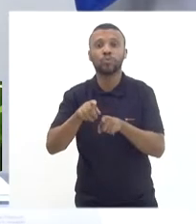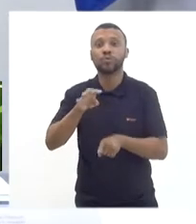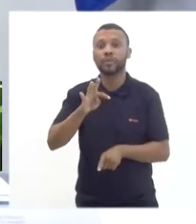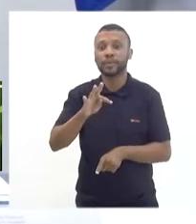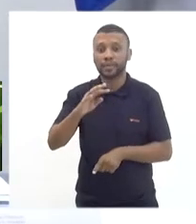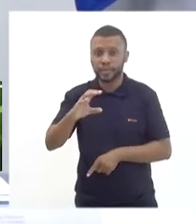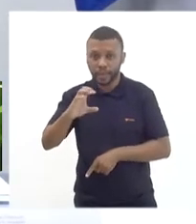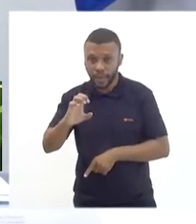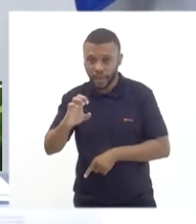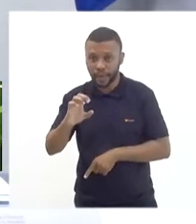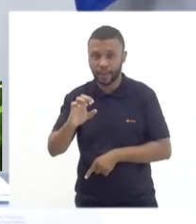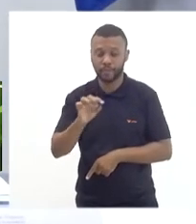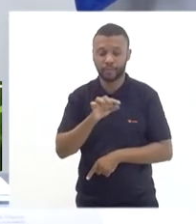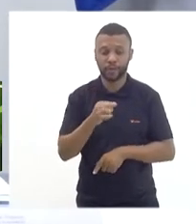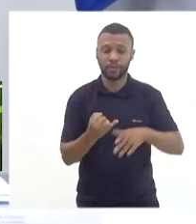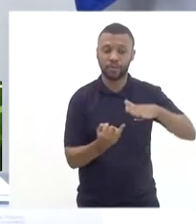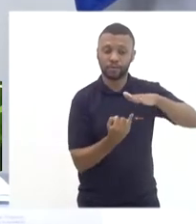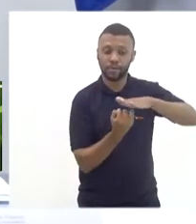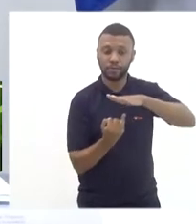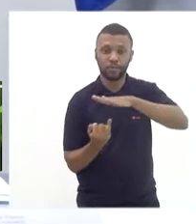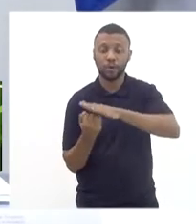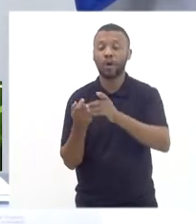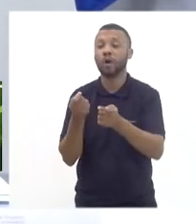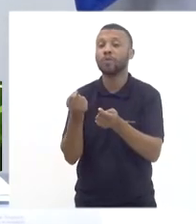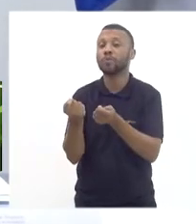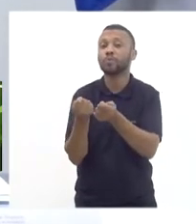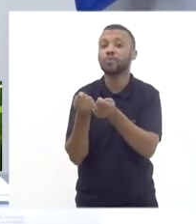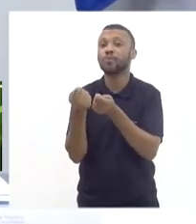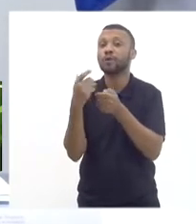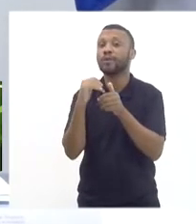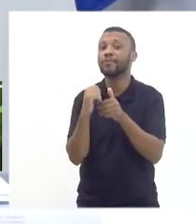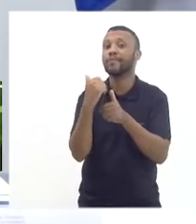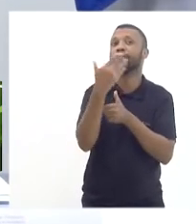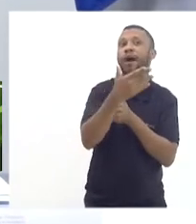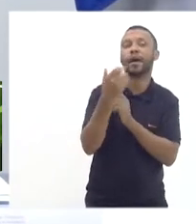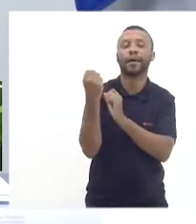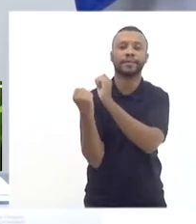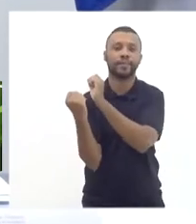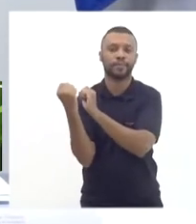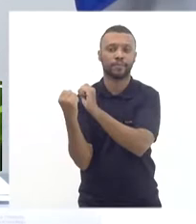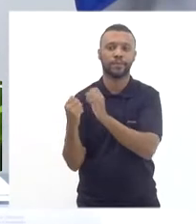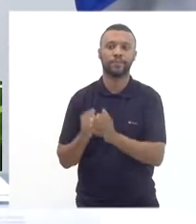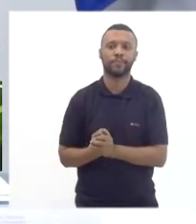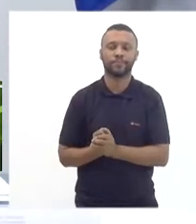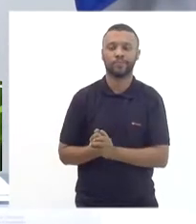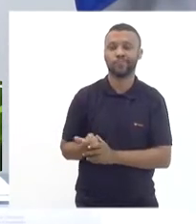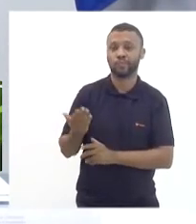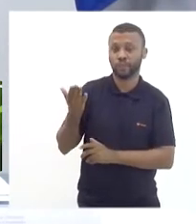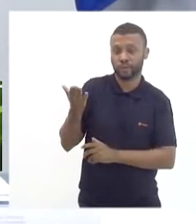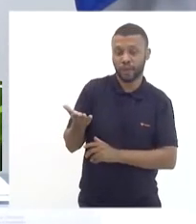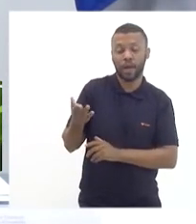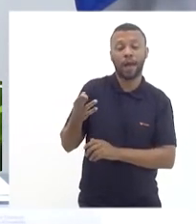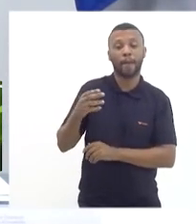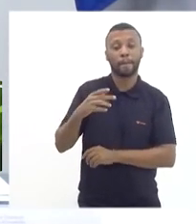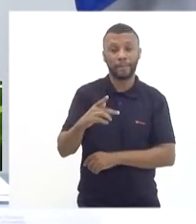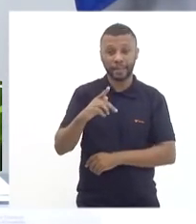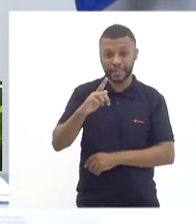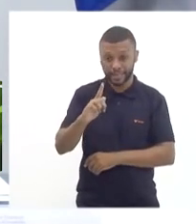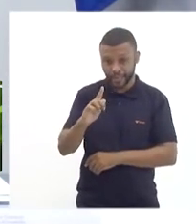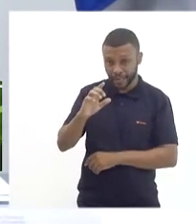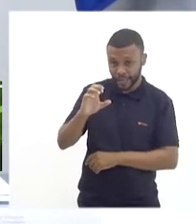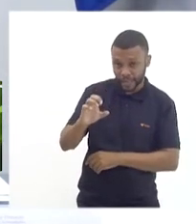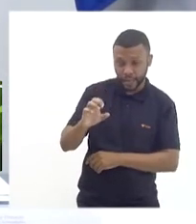são instituições do controle externo. A Douta Procuradoria e